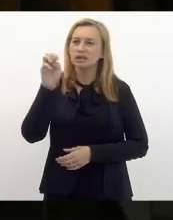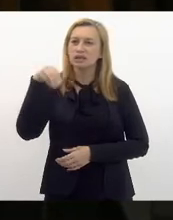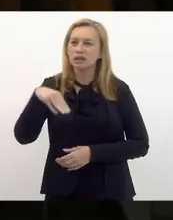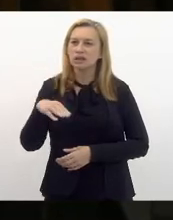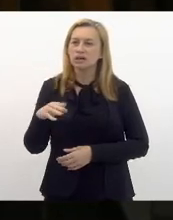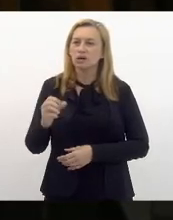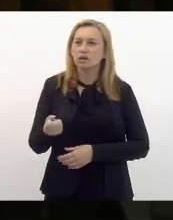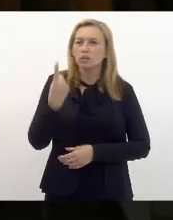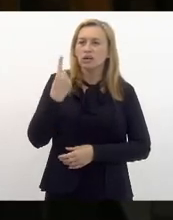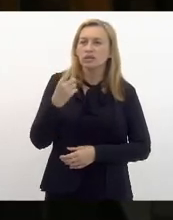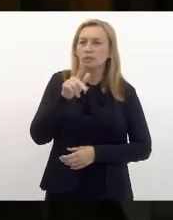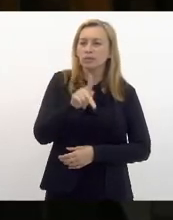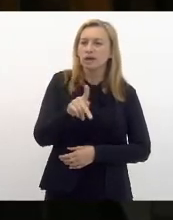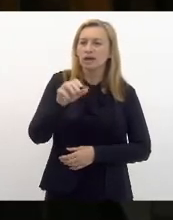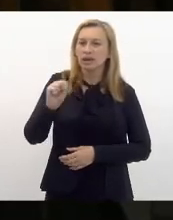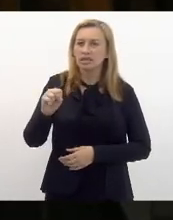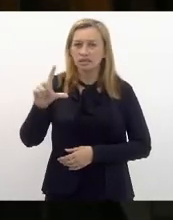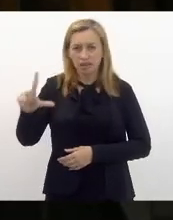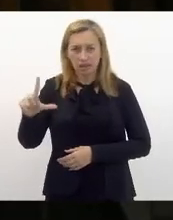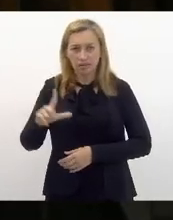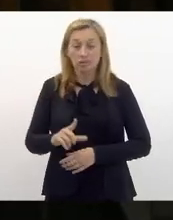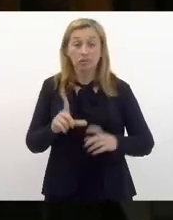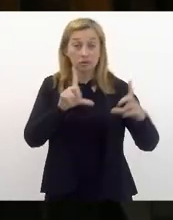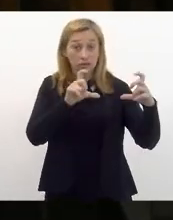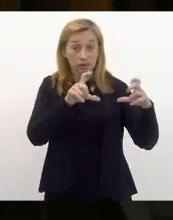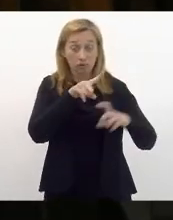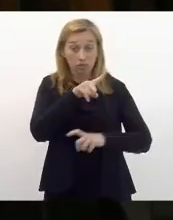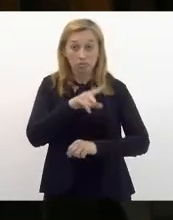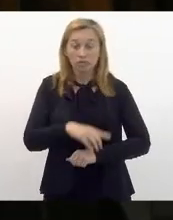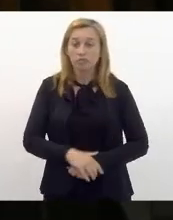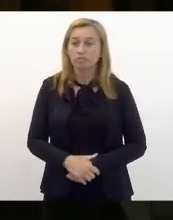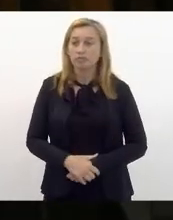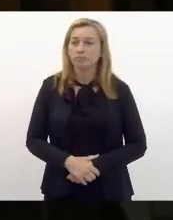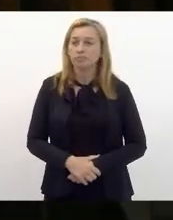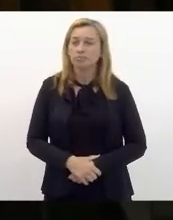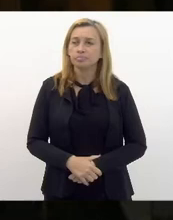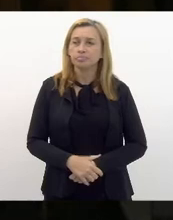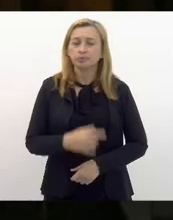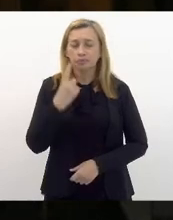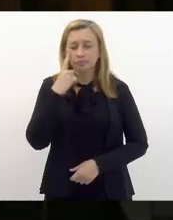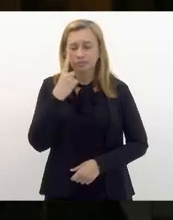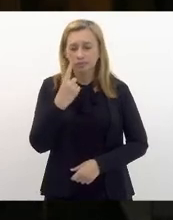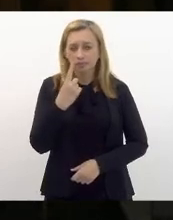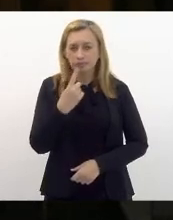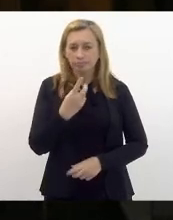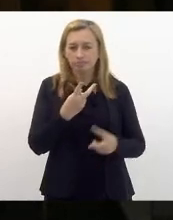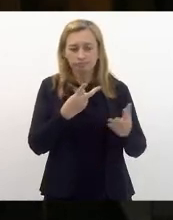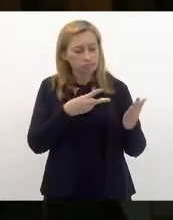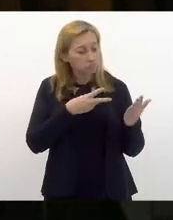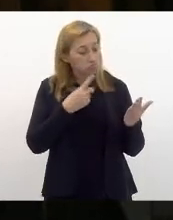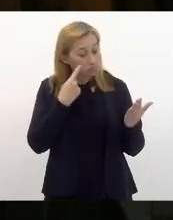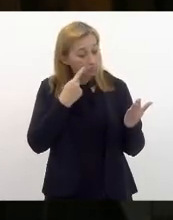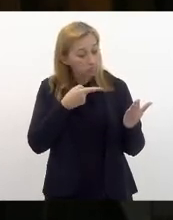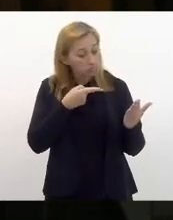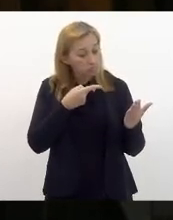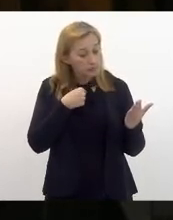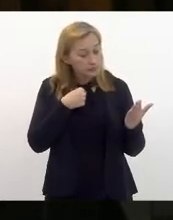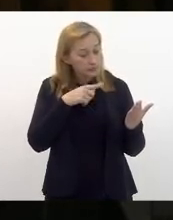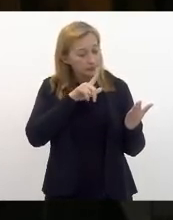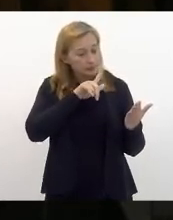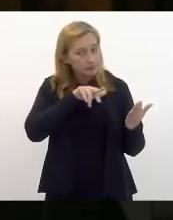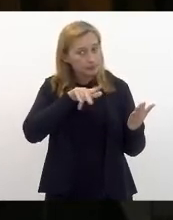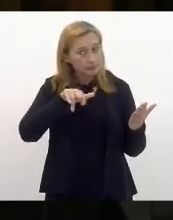psl e naquela fotografia Oi gente verifica em